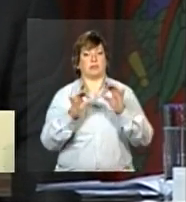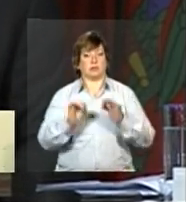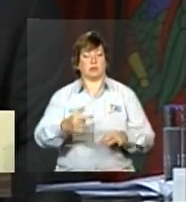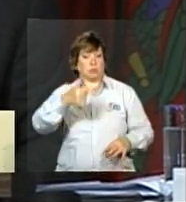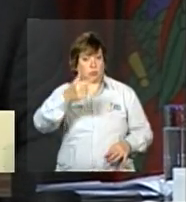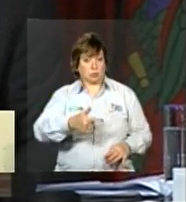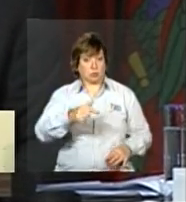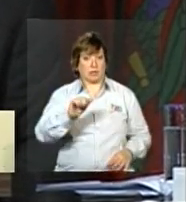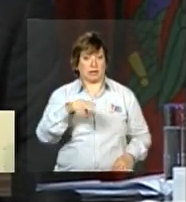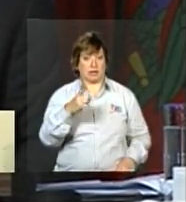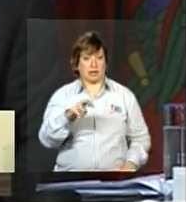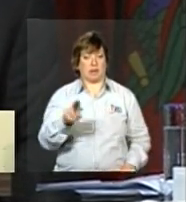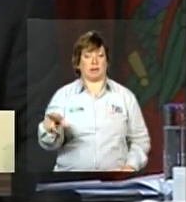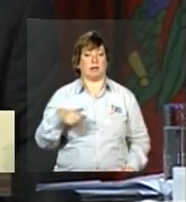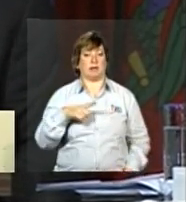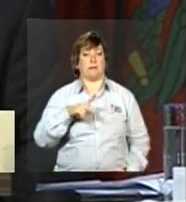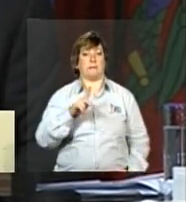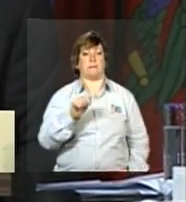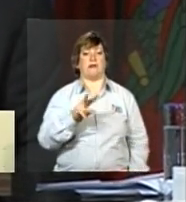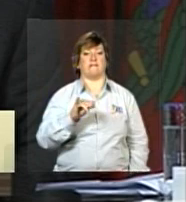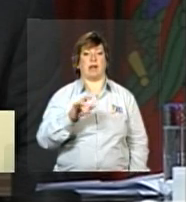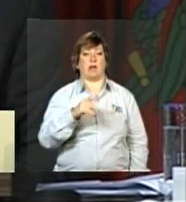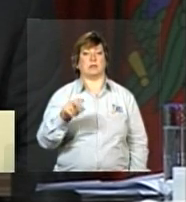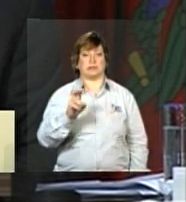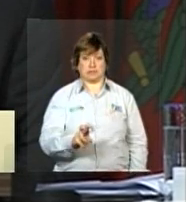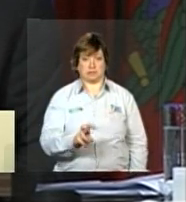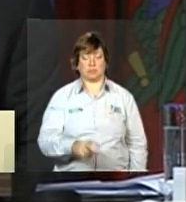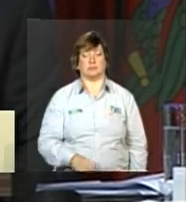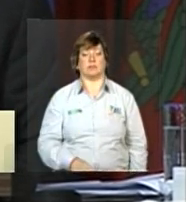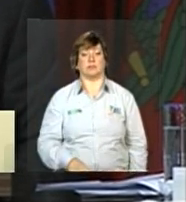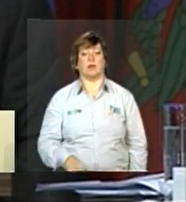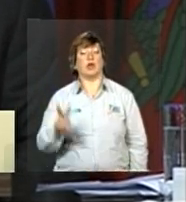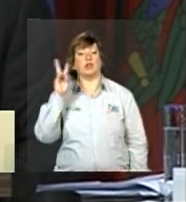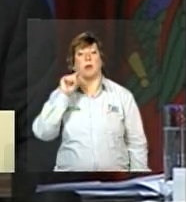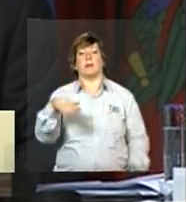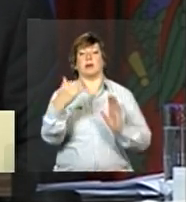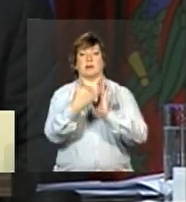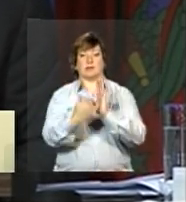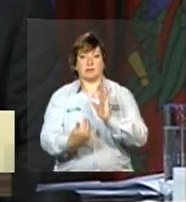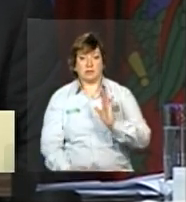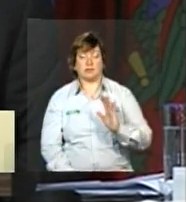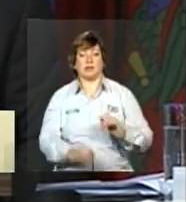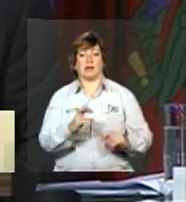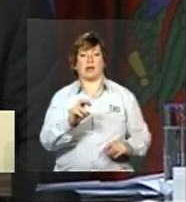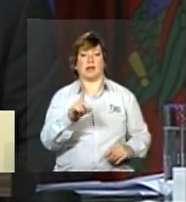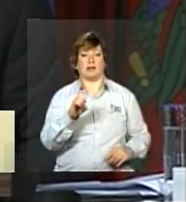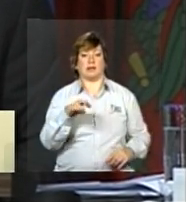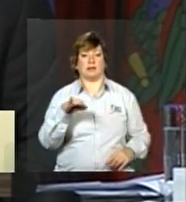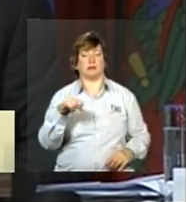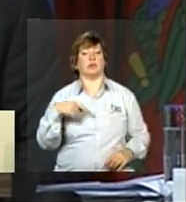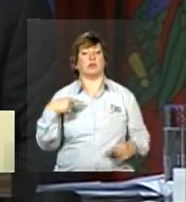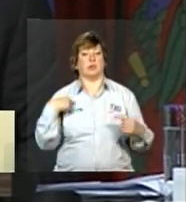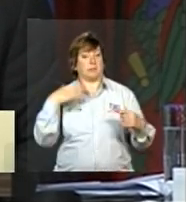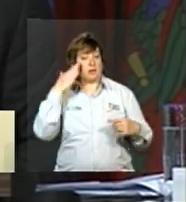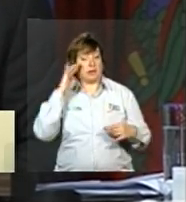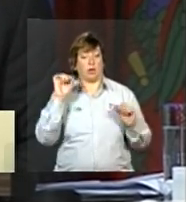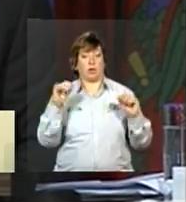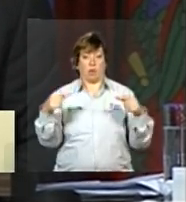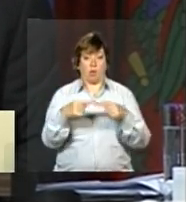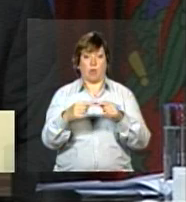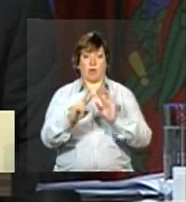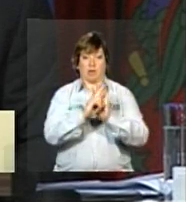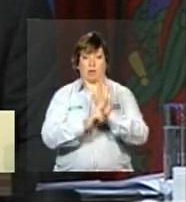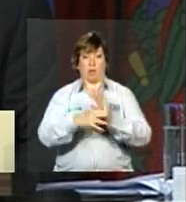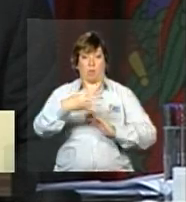do pavilhão 5. No tocante ao relatório da Comissão de Credenciais, no meu entendimento, de acordo com a regra